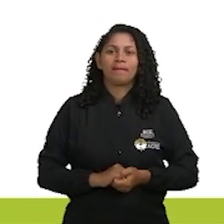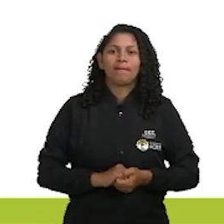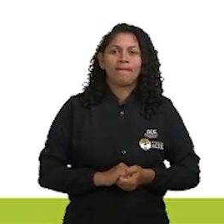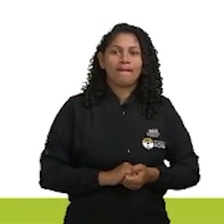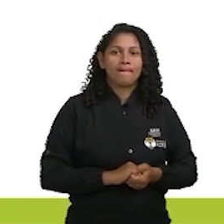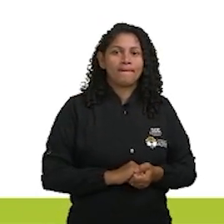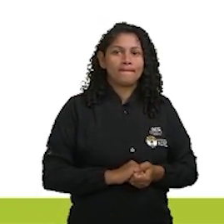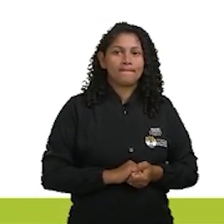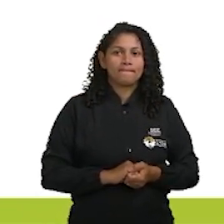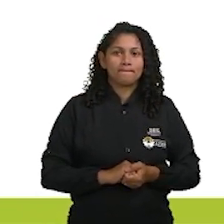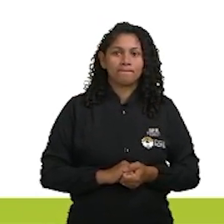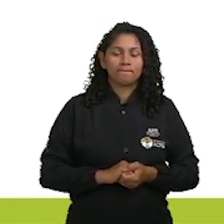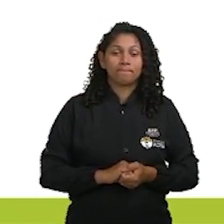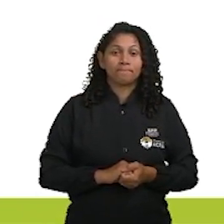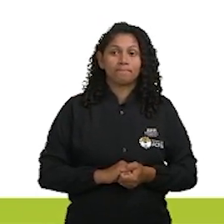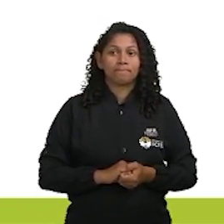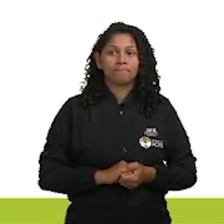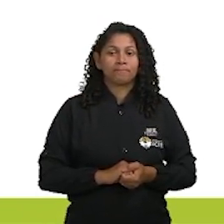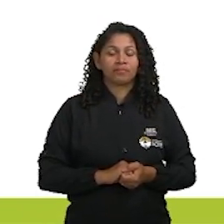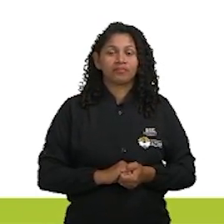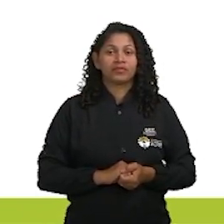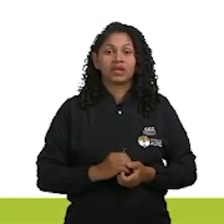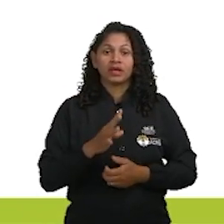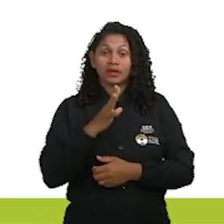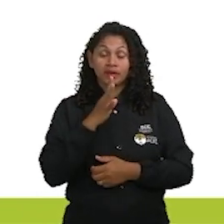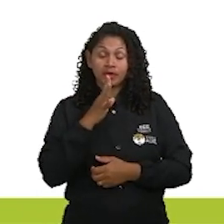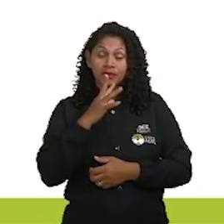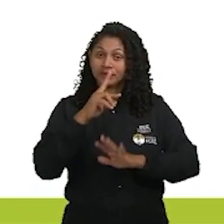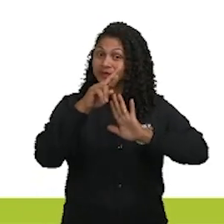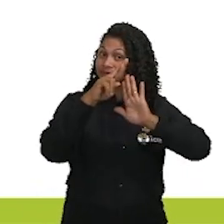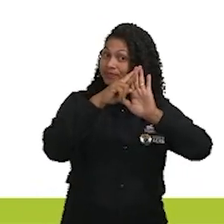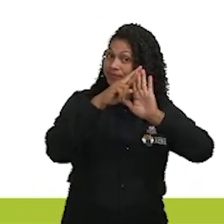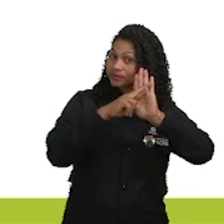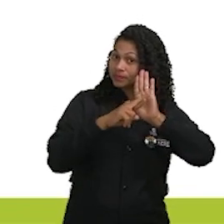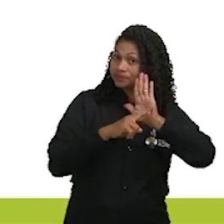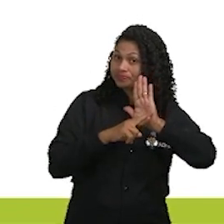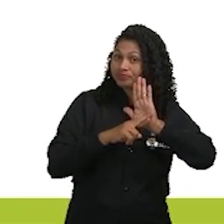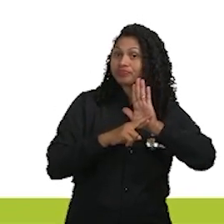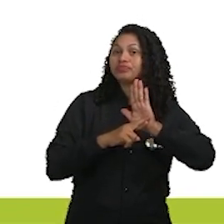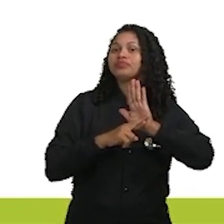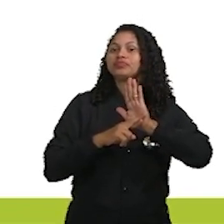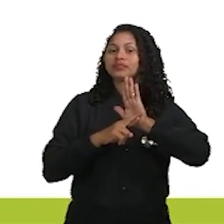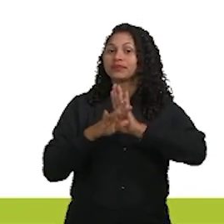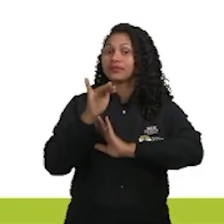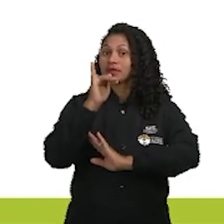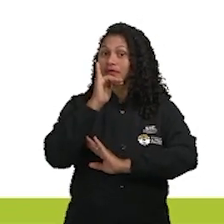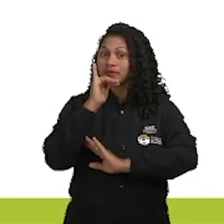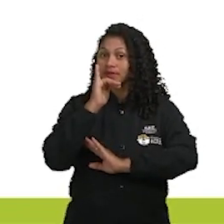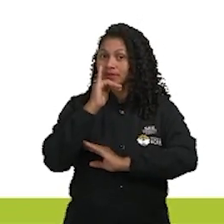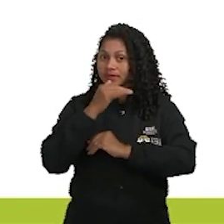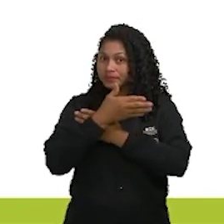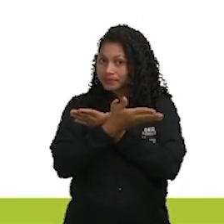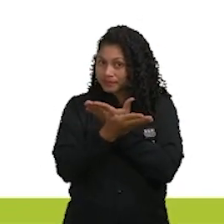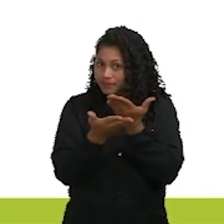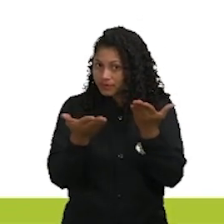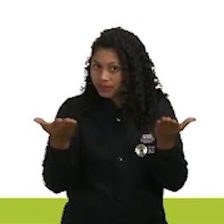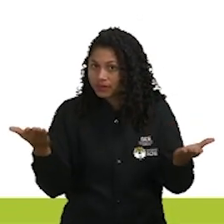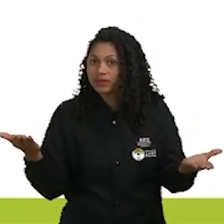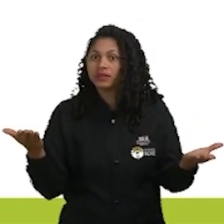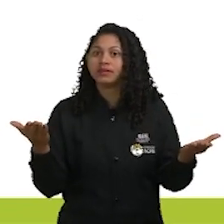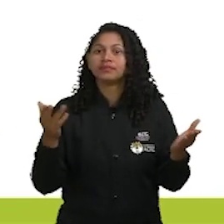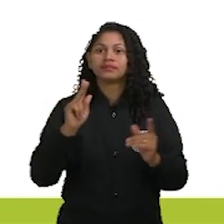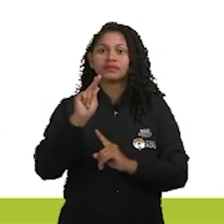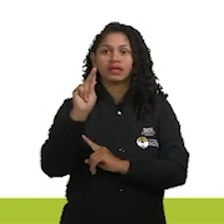reações. Então, conhecendo essas regras, eu coloquei aqui um exemplo para vocês.